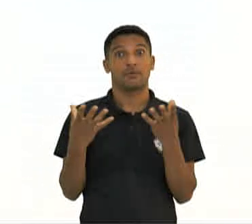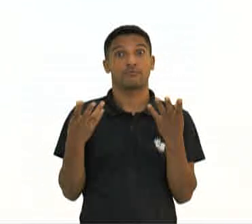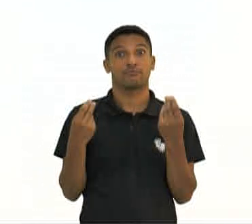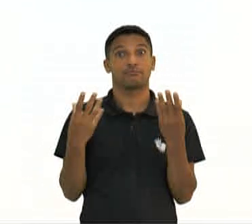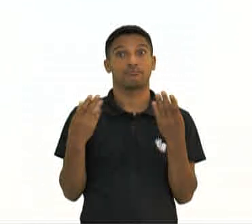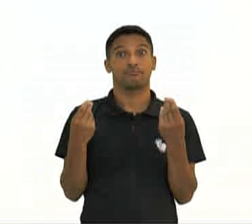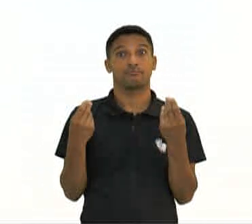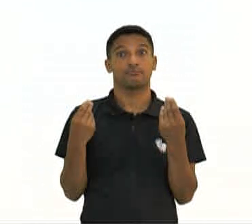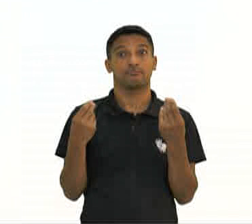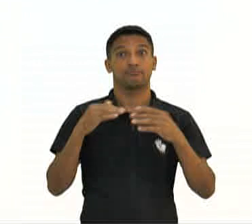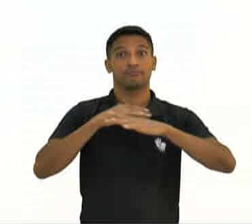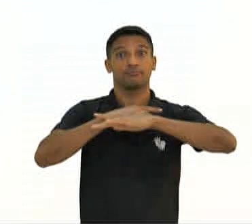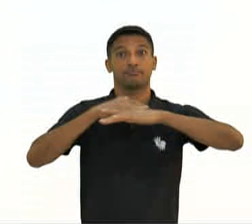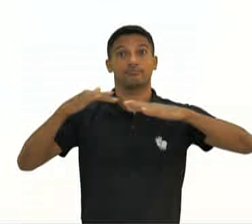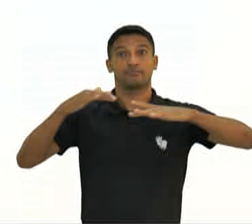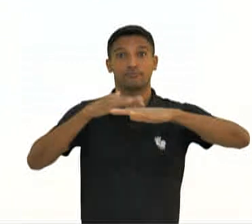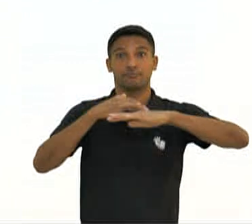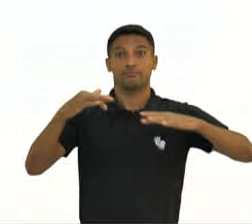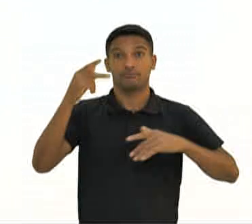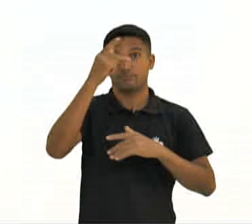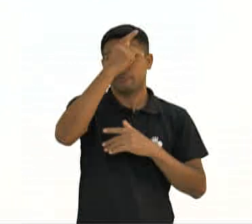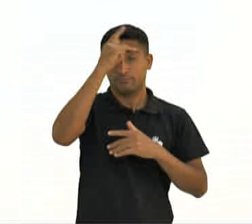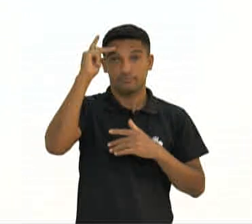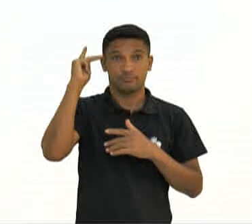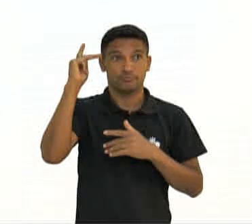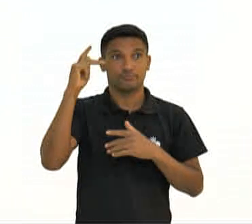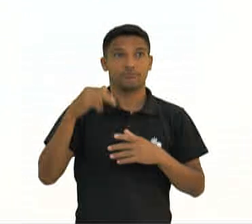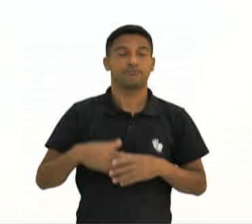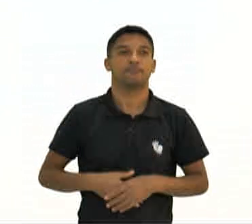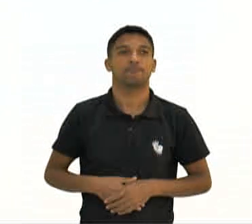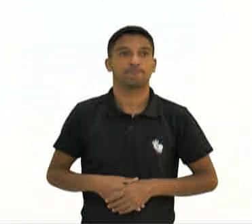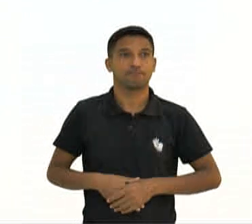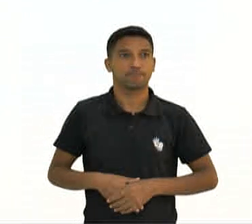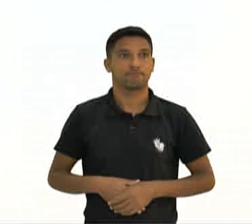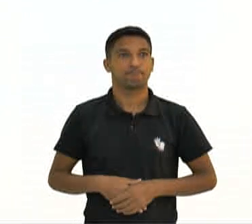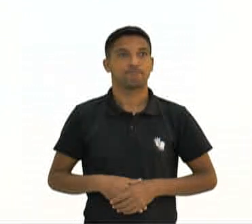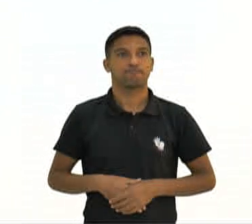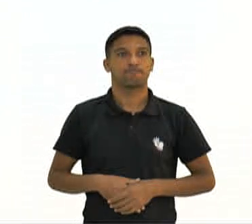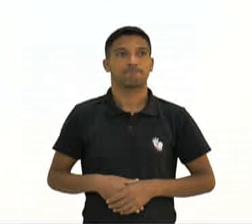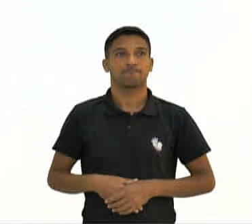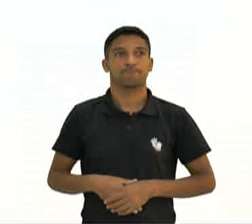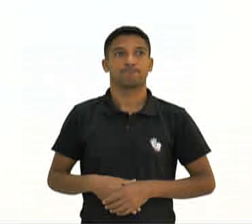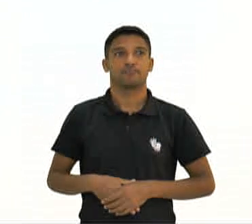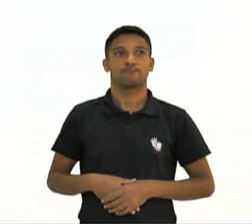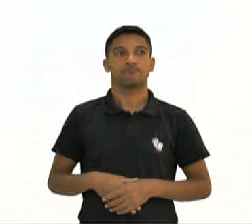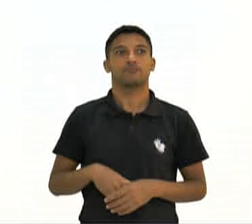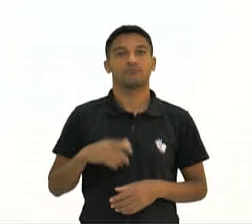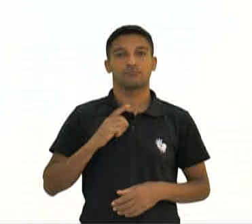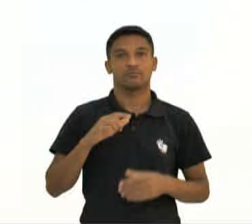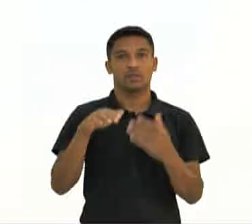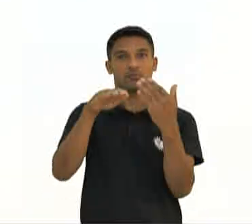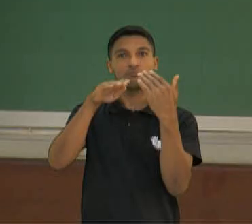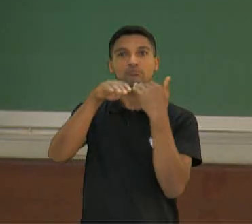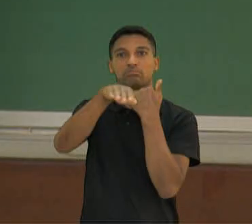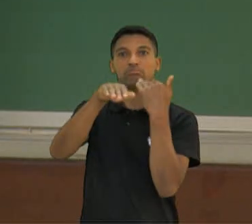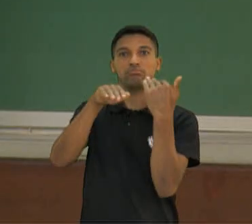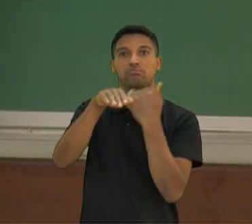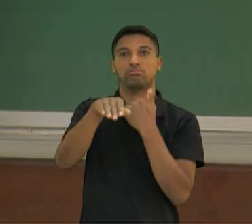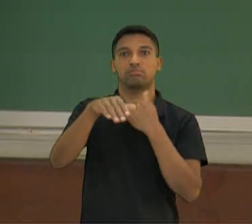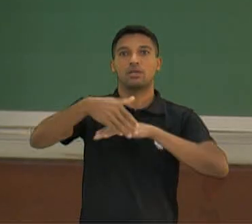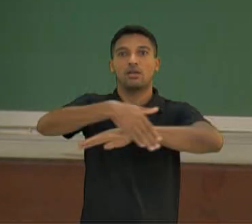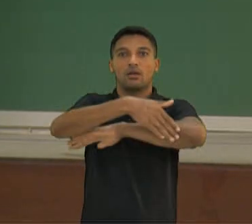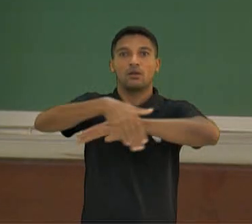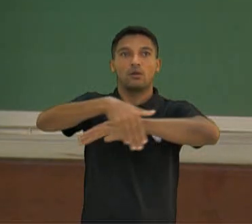papel importante nas regiões. Janpath e Akbar Road. A Janpath cruza de norte a sul a Índia, né, e